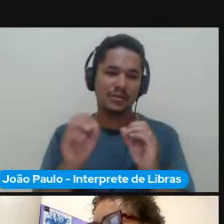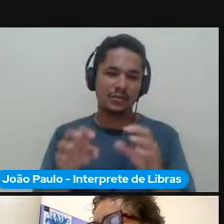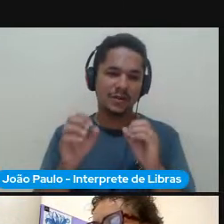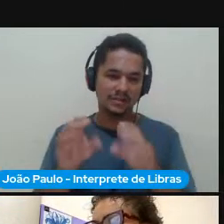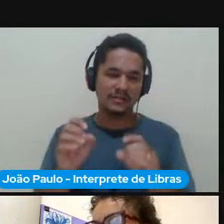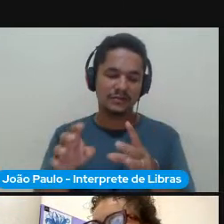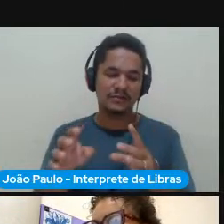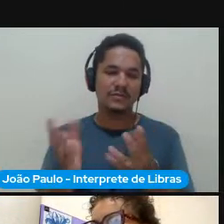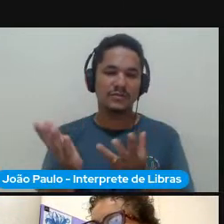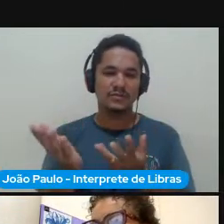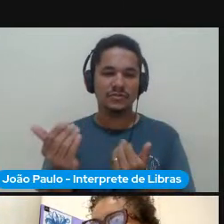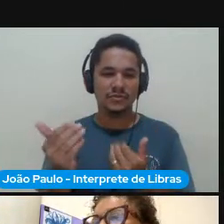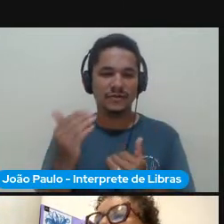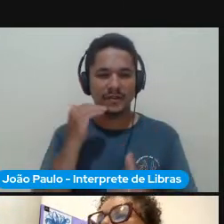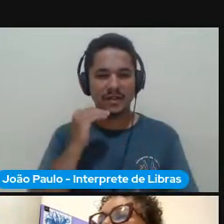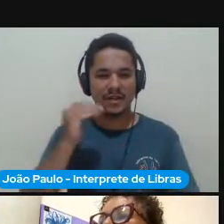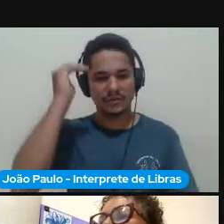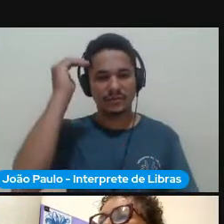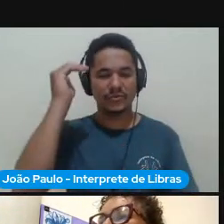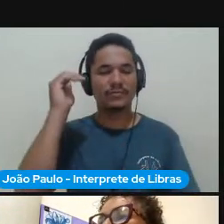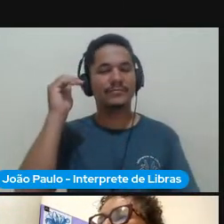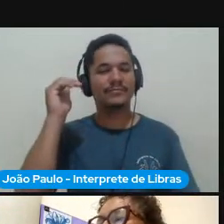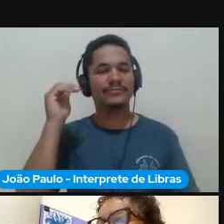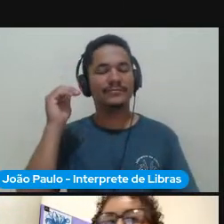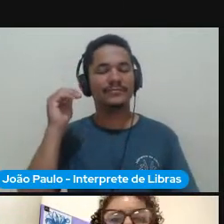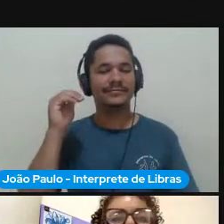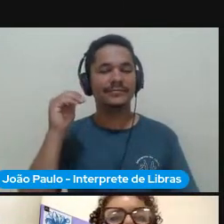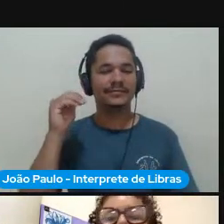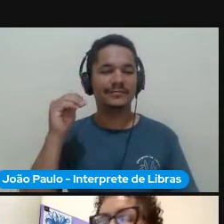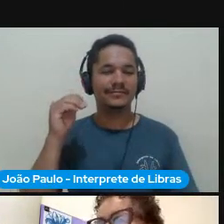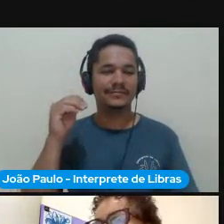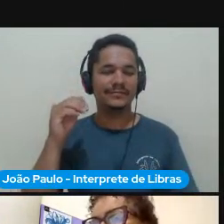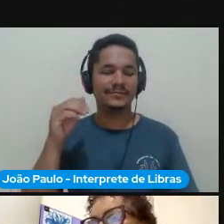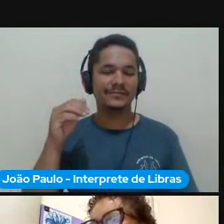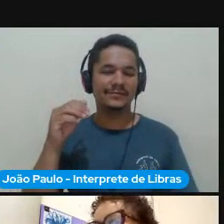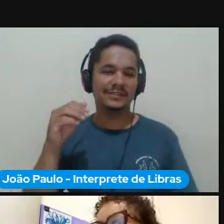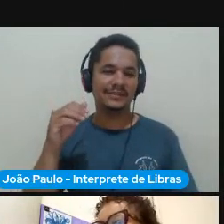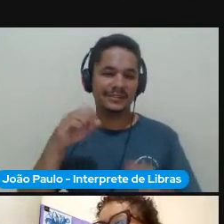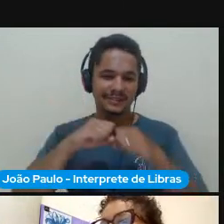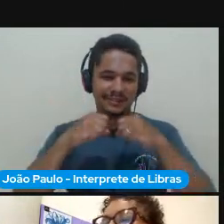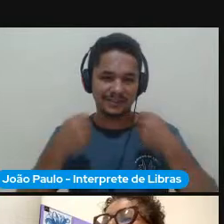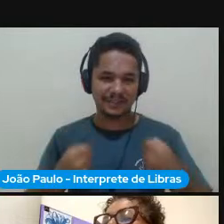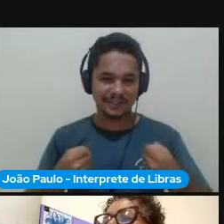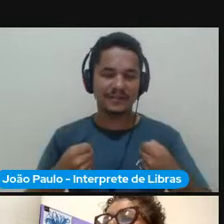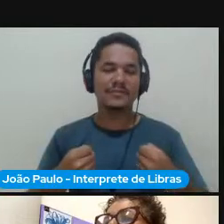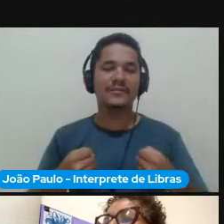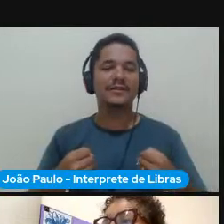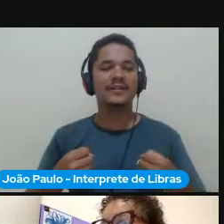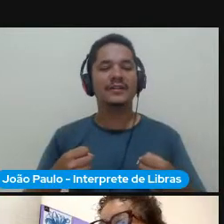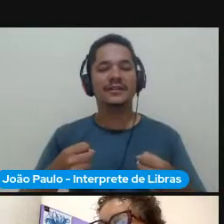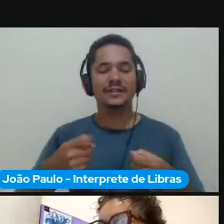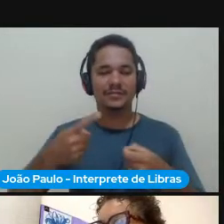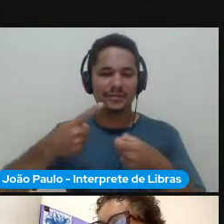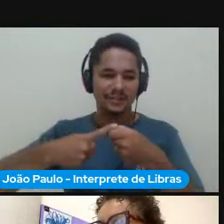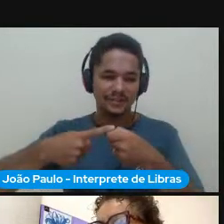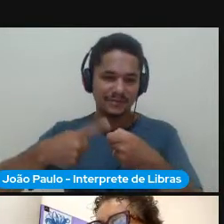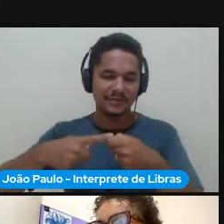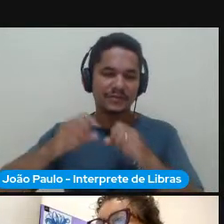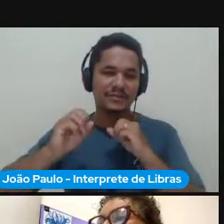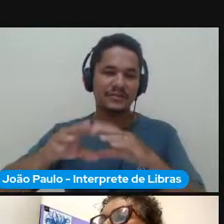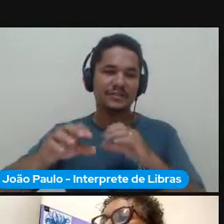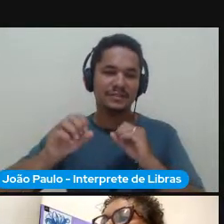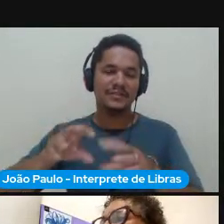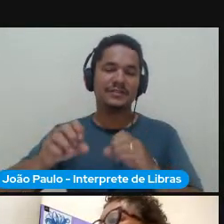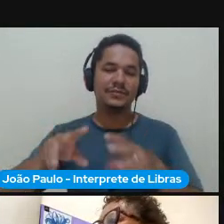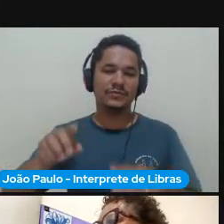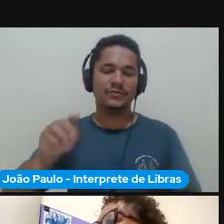adultos, né, no Sistema Municipal de Ensino de Belo Horizonte, regulamentada pelos conselheiros,